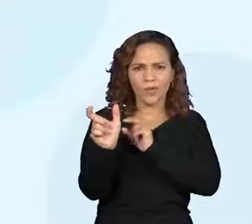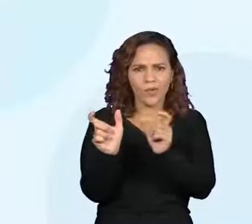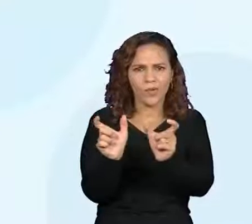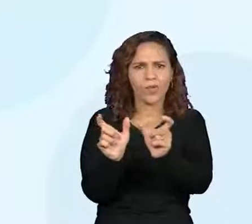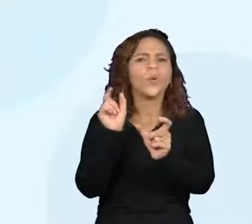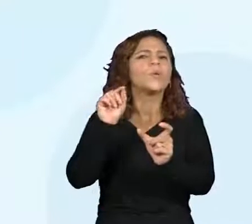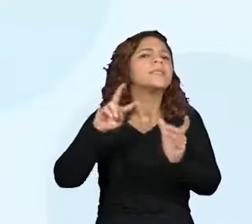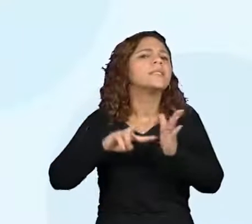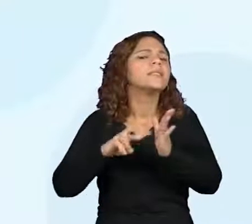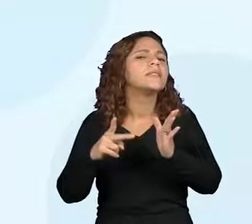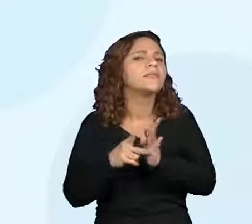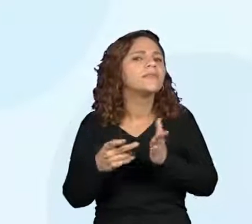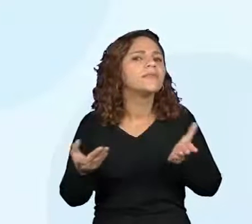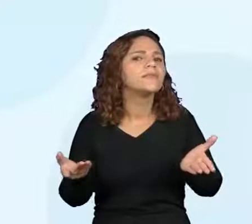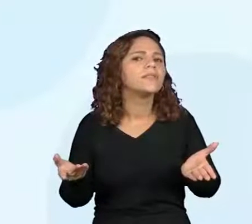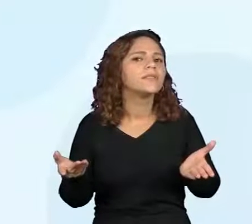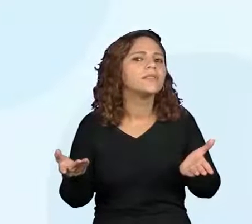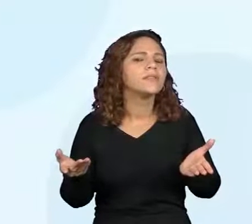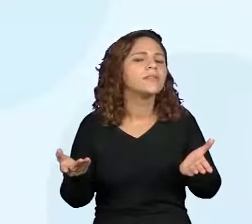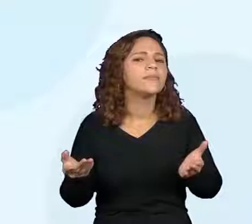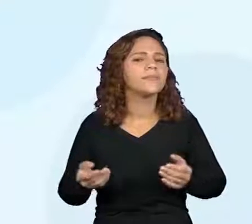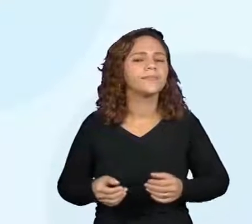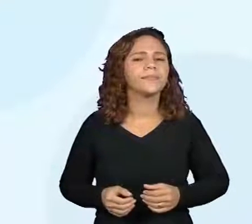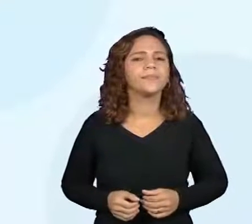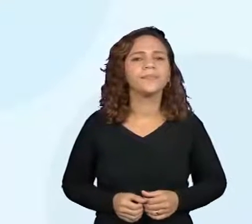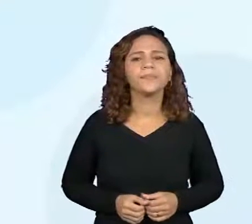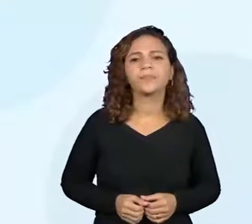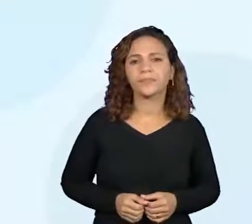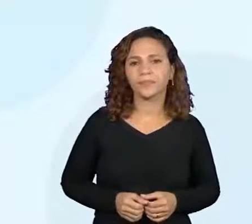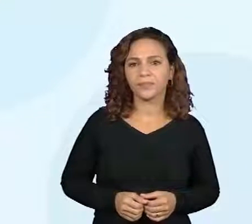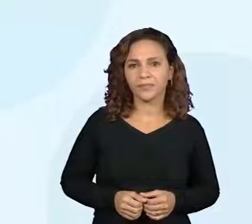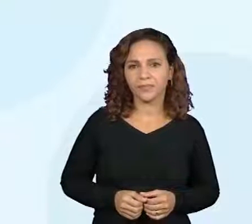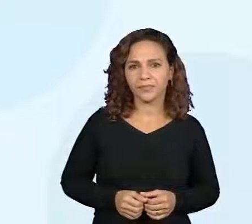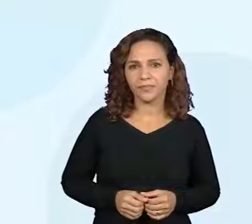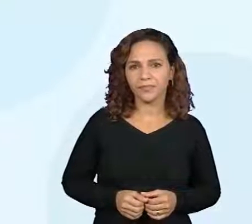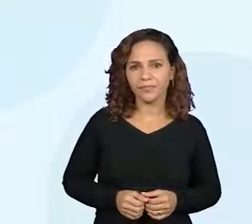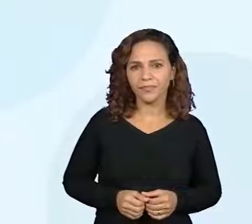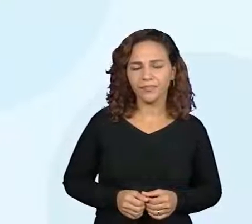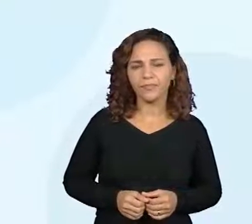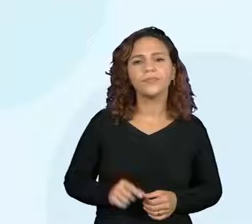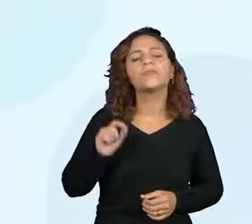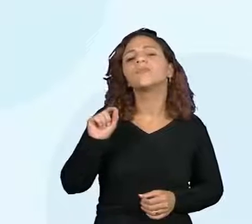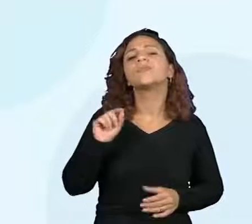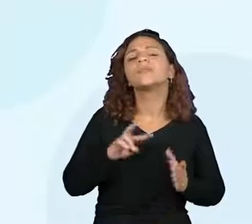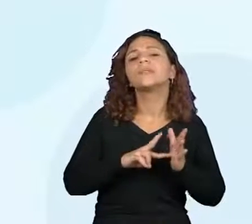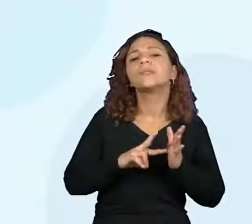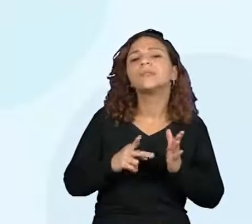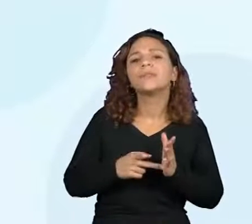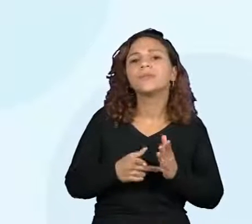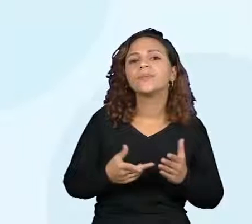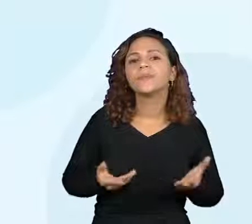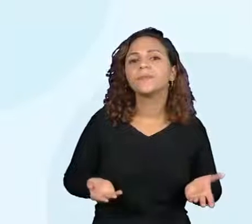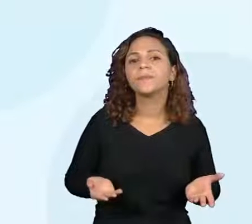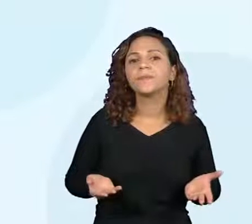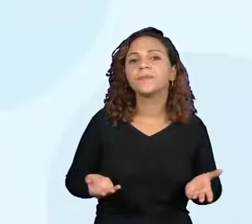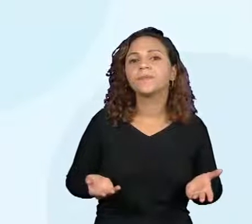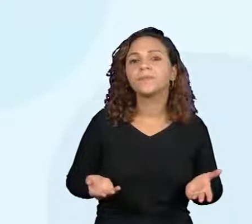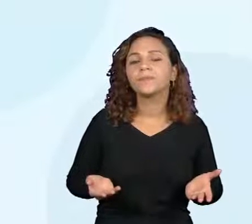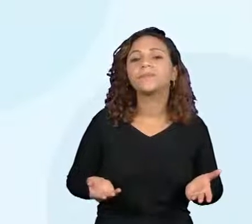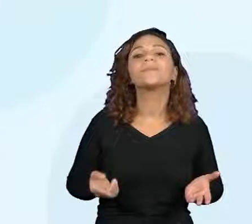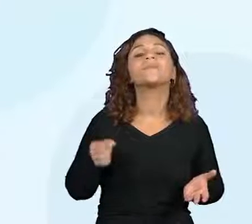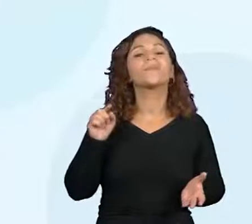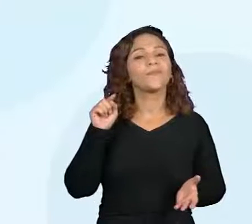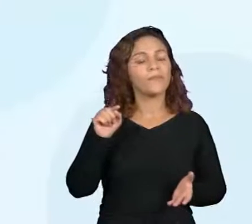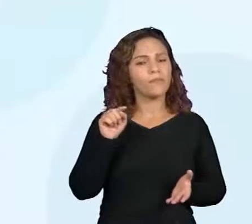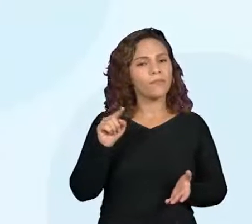pergunta, aí, traz aí um pouquinho da pergunta anterior. O que é viver do passado? Quando a pessoa vive do passado, ela está